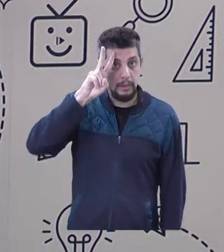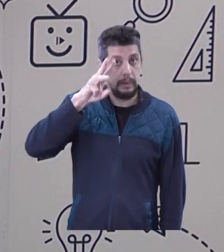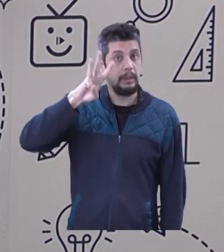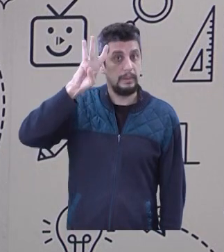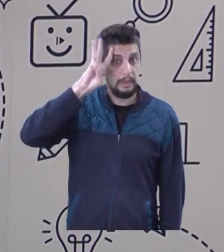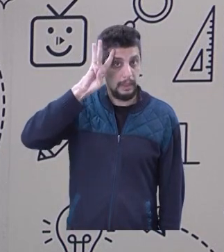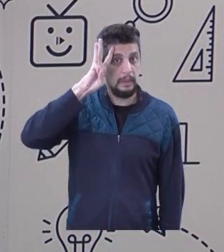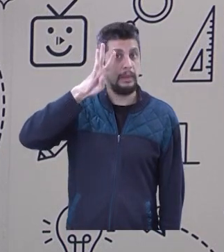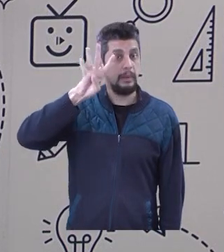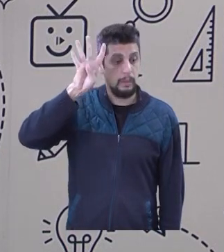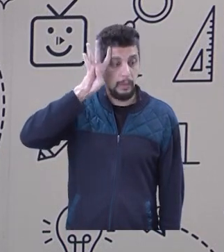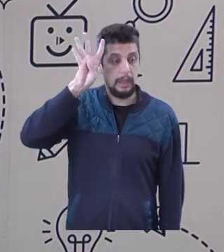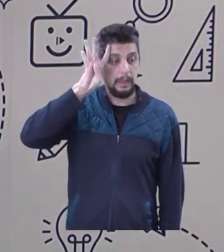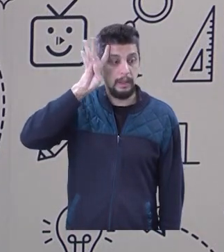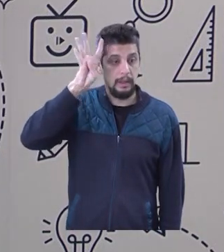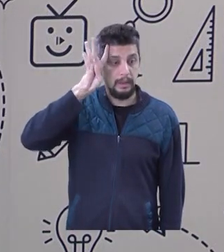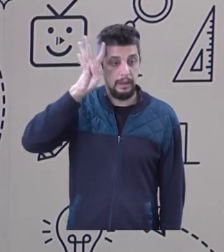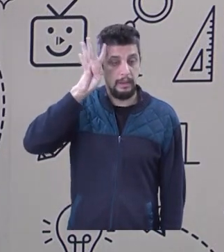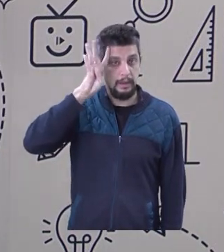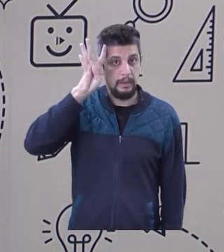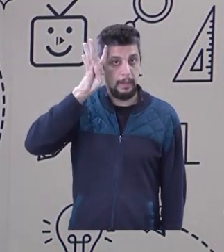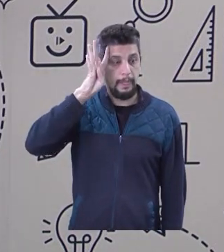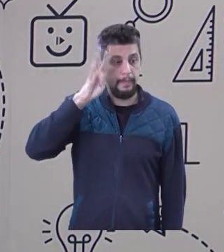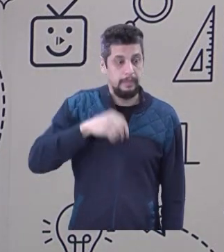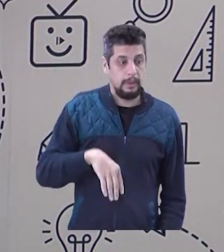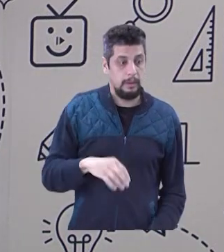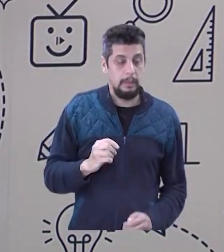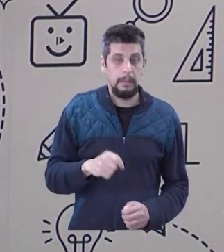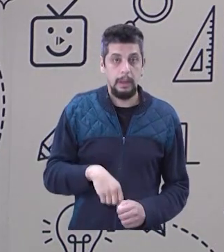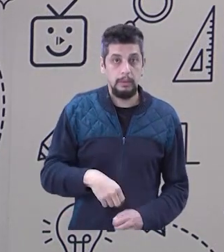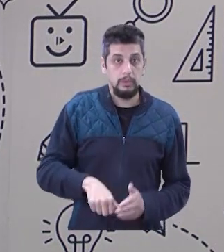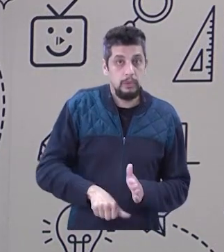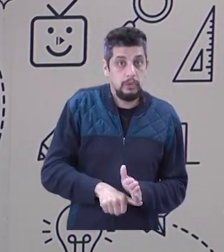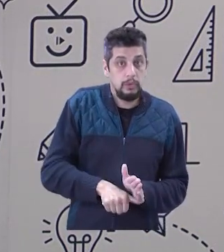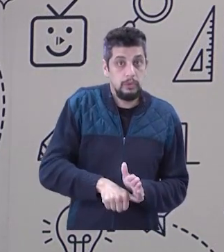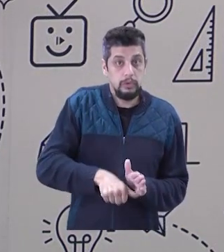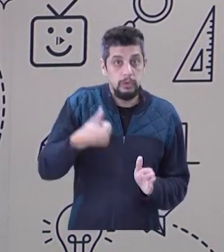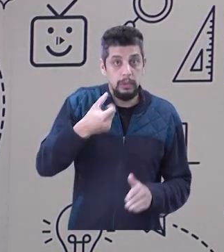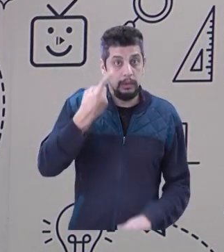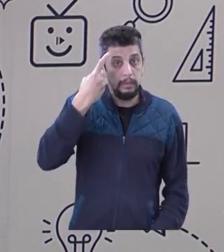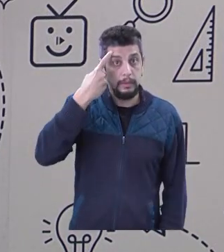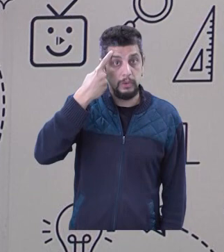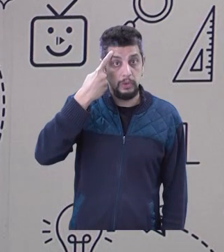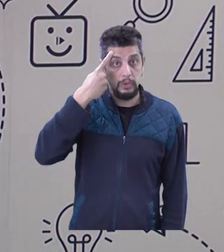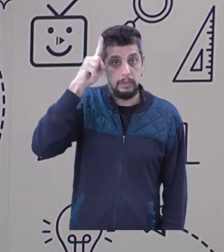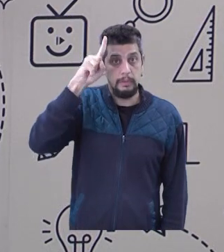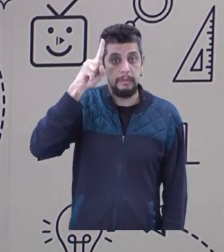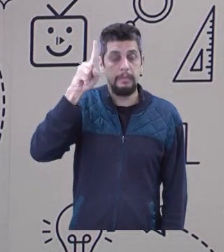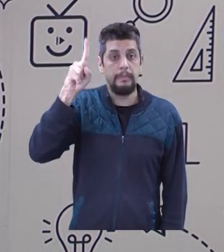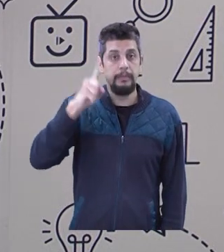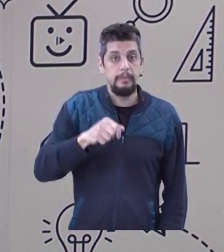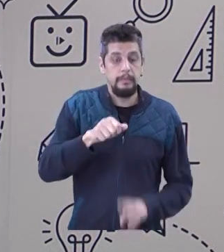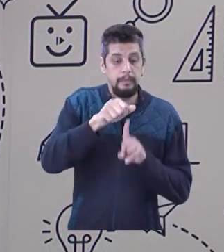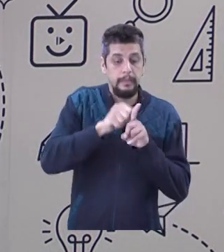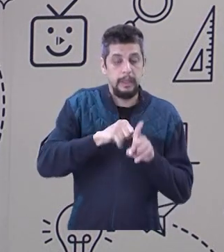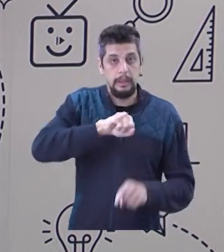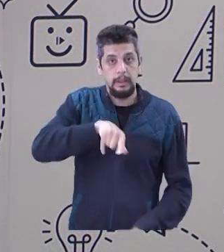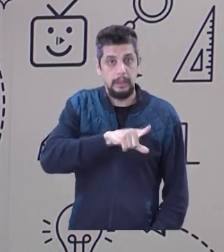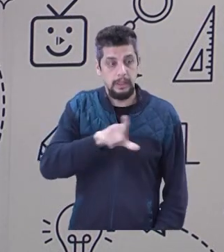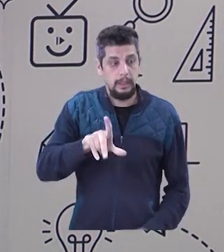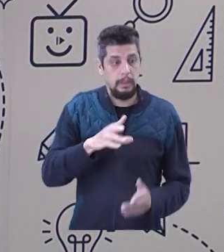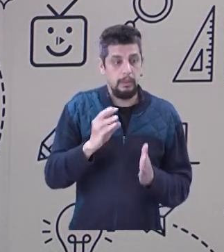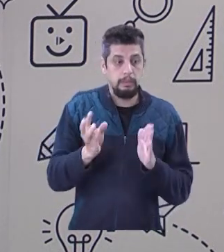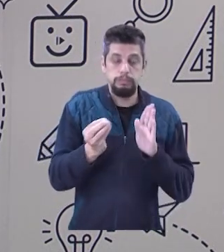Então, domingo, segunda, terça, quarta. Para colocar o 1, uhum, né, que é o primeiro dia do mês.